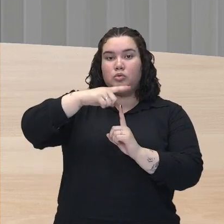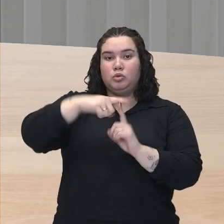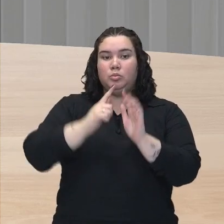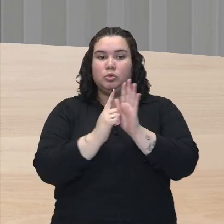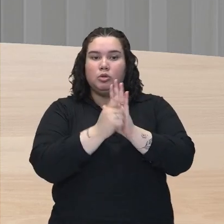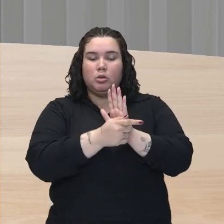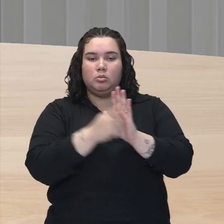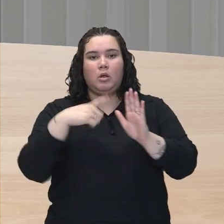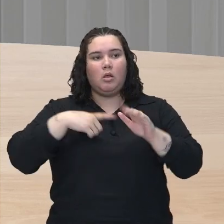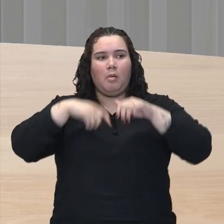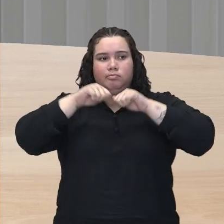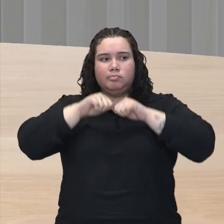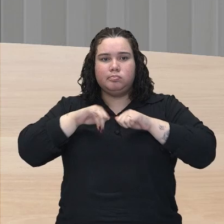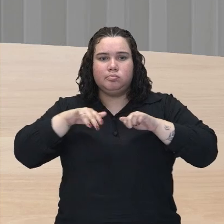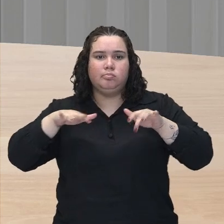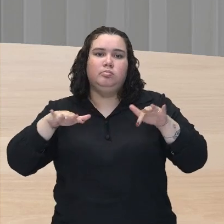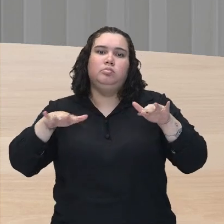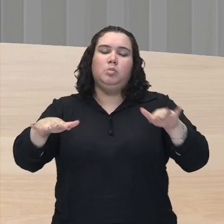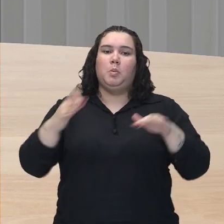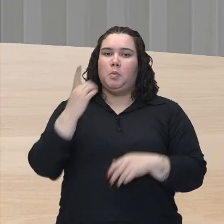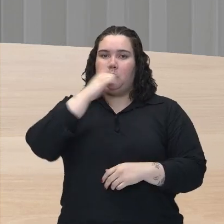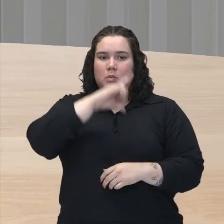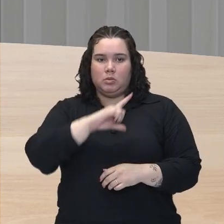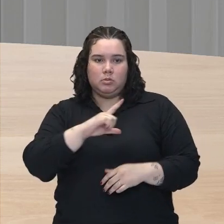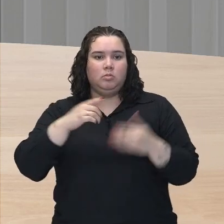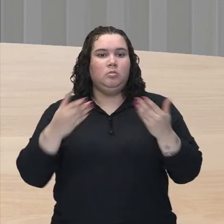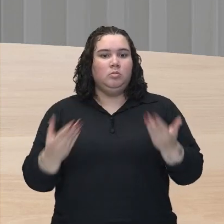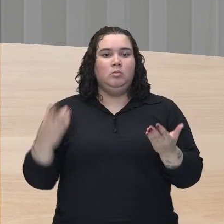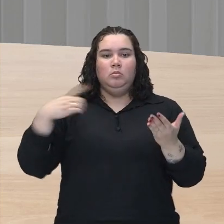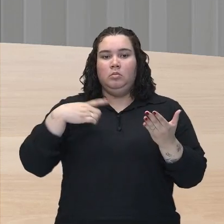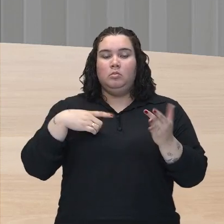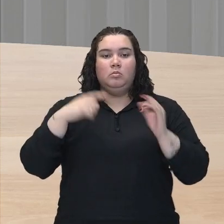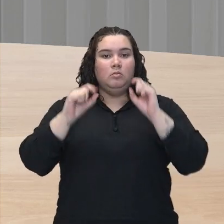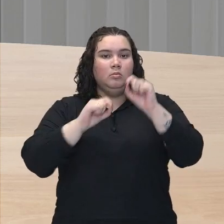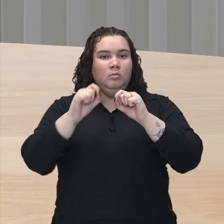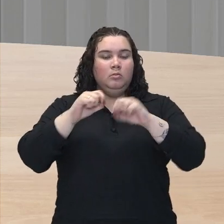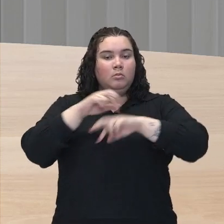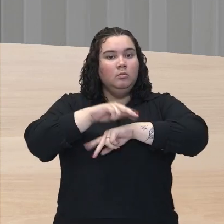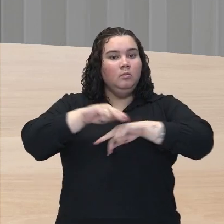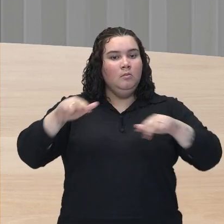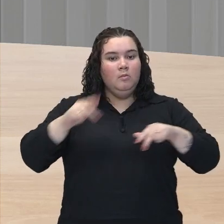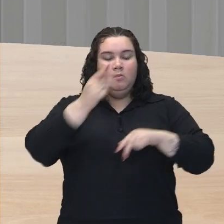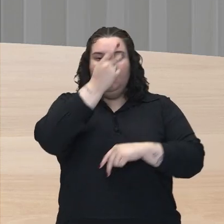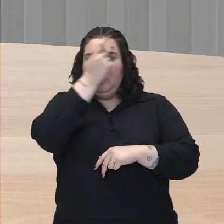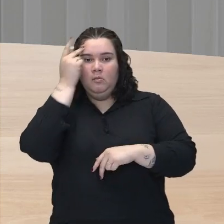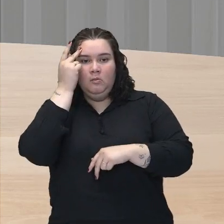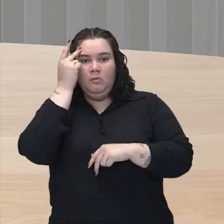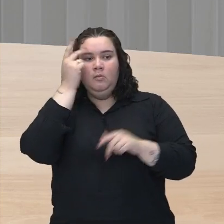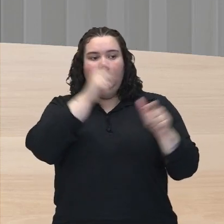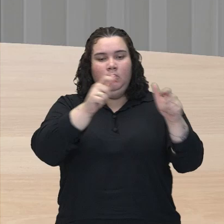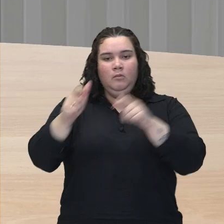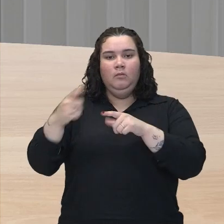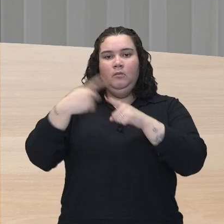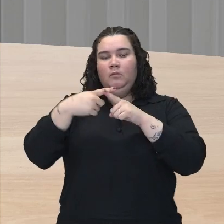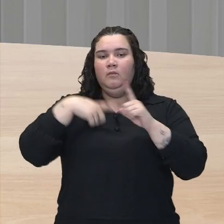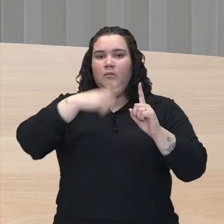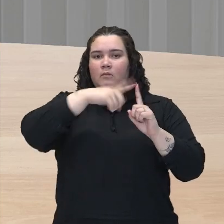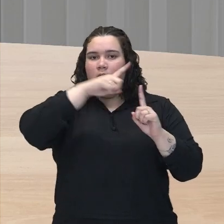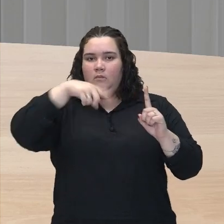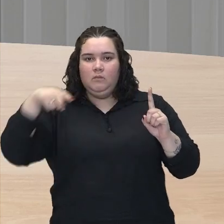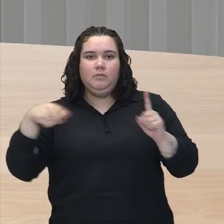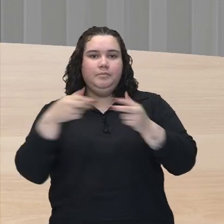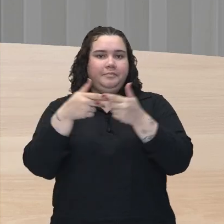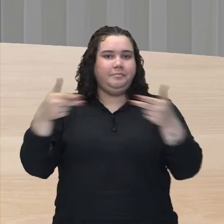ganha muito espaço, que chega a muitos grupos, até pela sua variedade. E hoje nós vamos falar